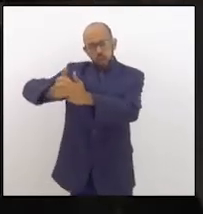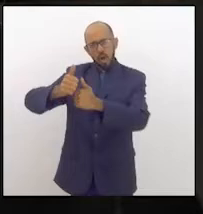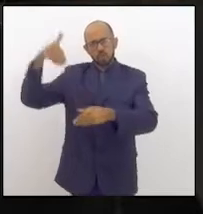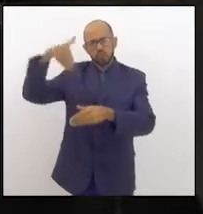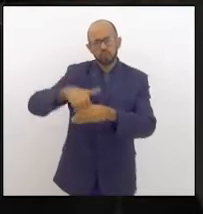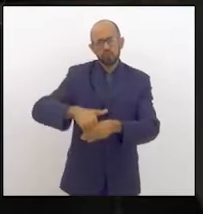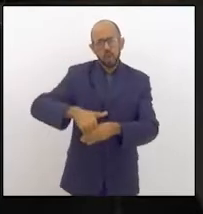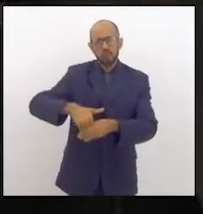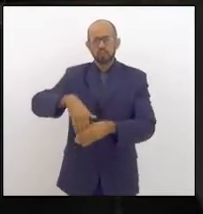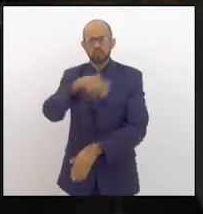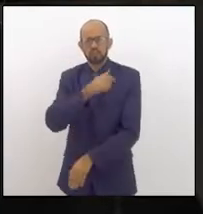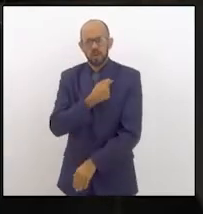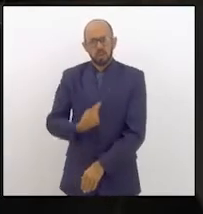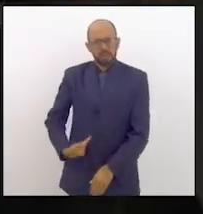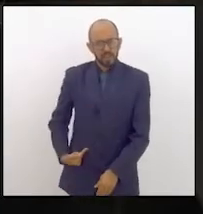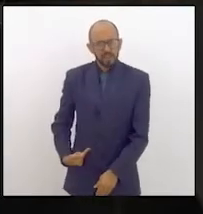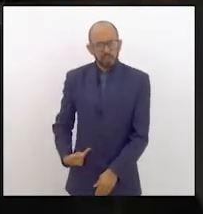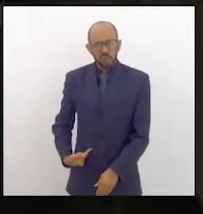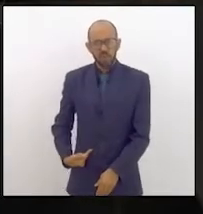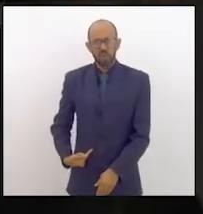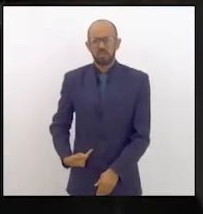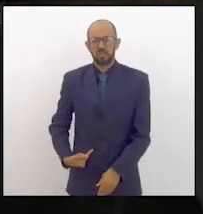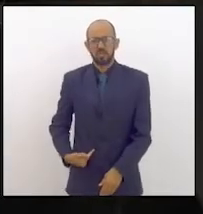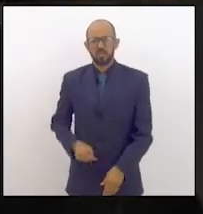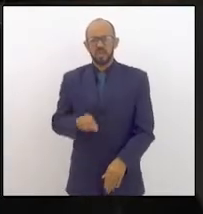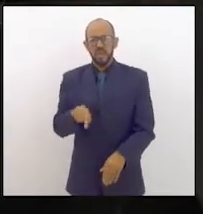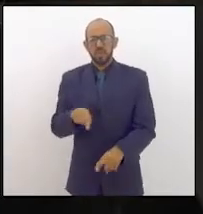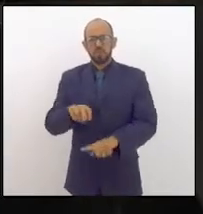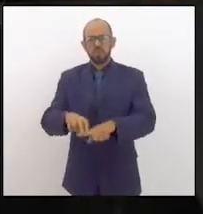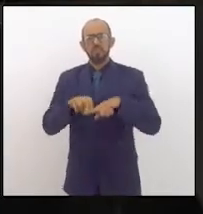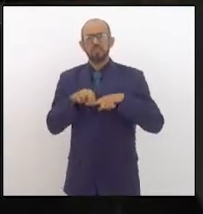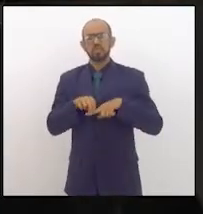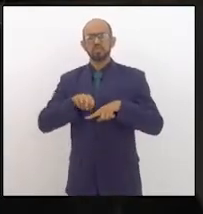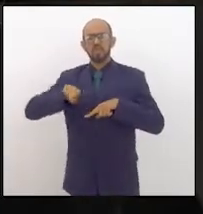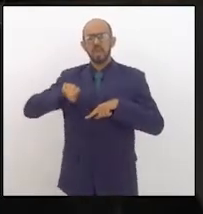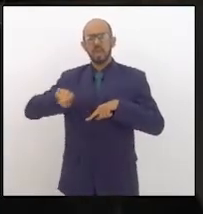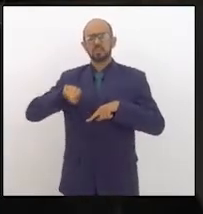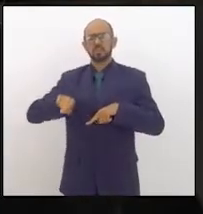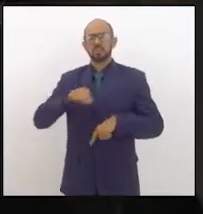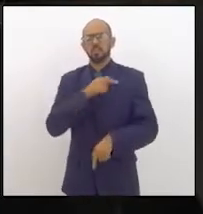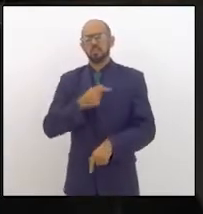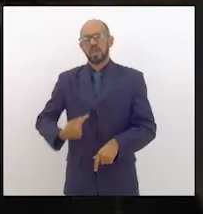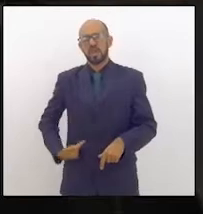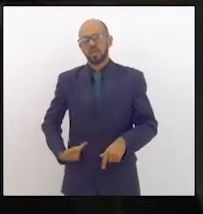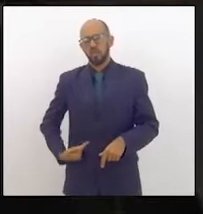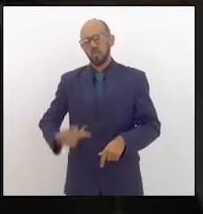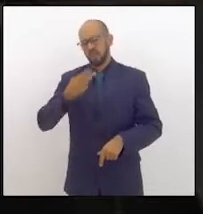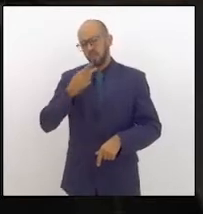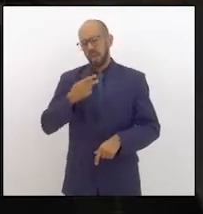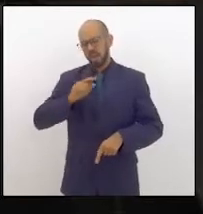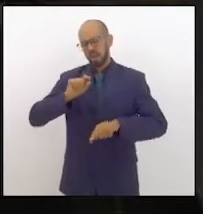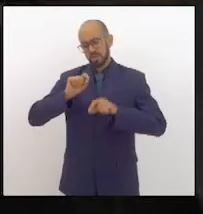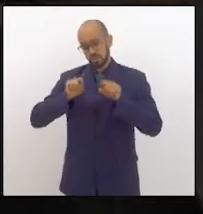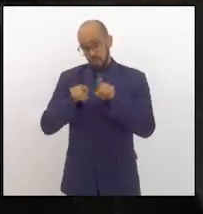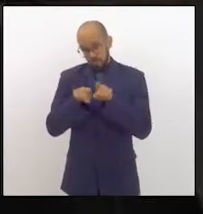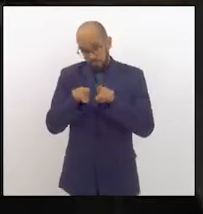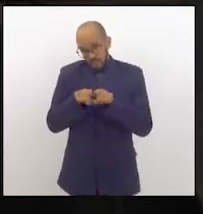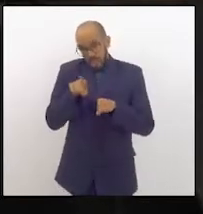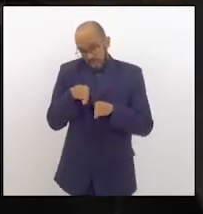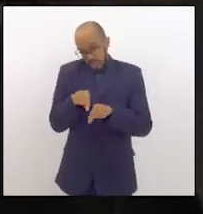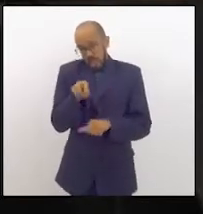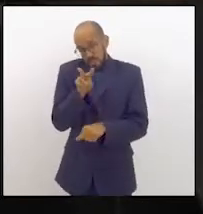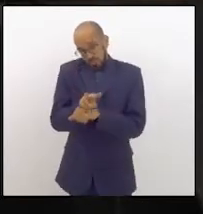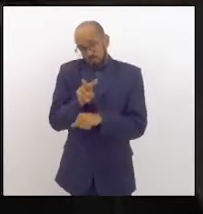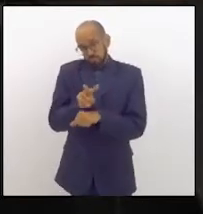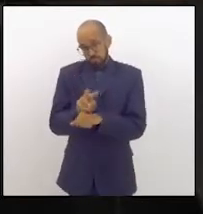governador e é por conta disso que enche o governador que disse diz também defensor da